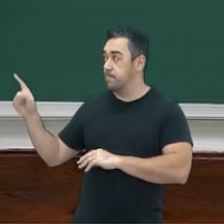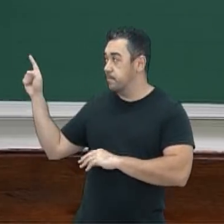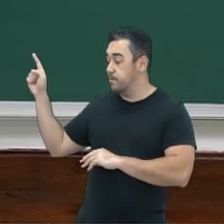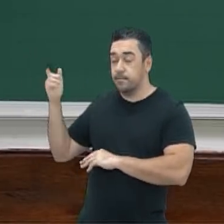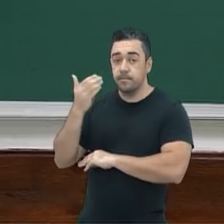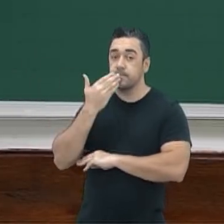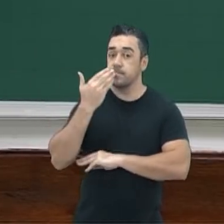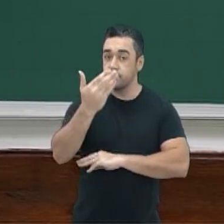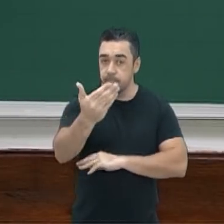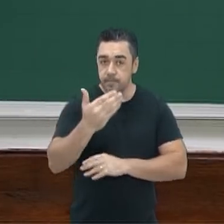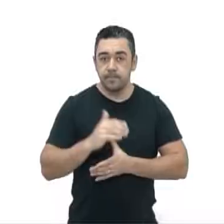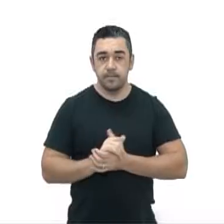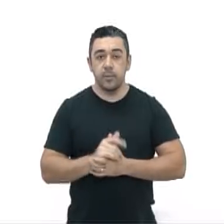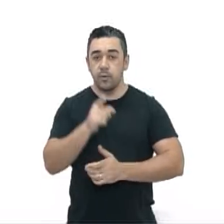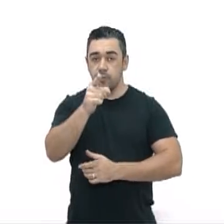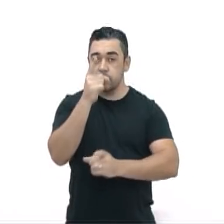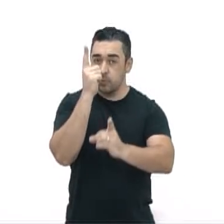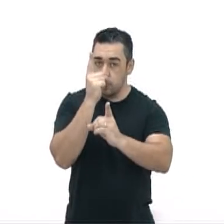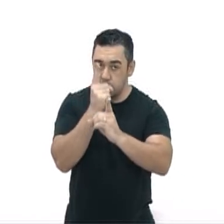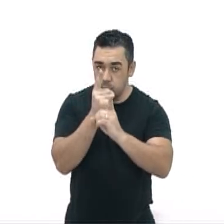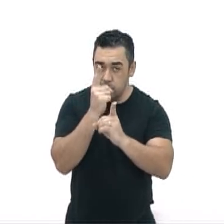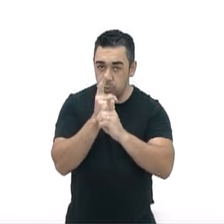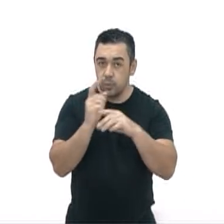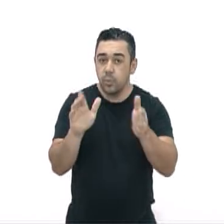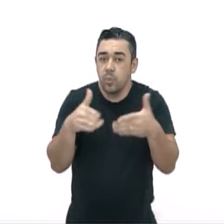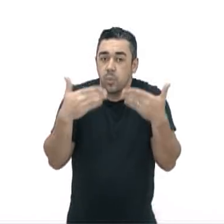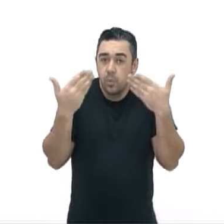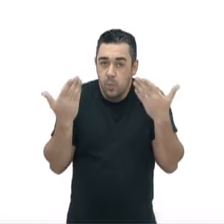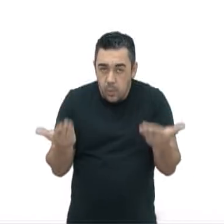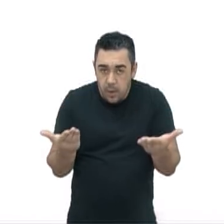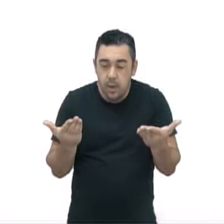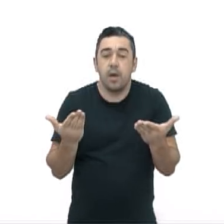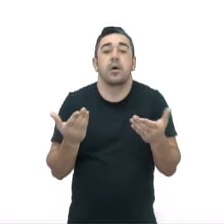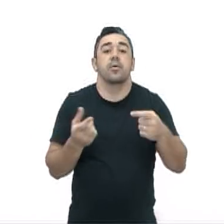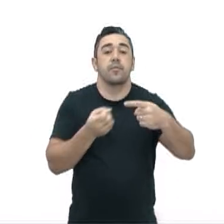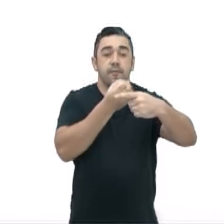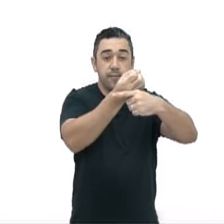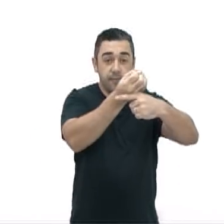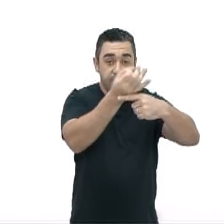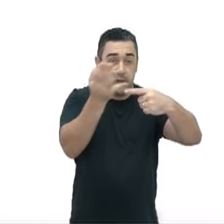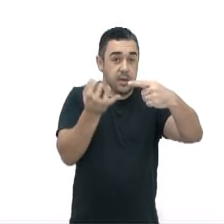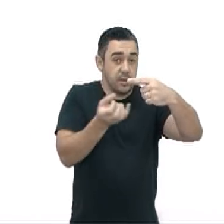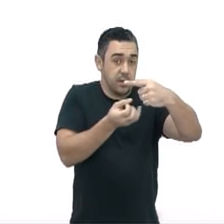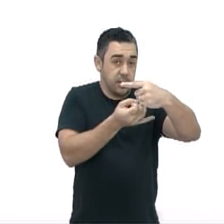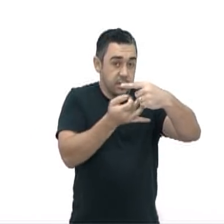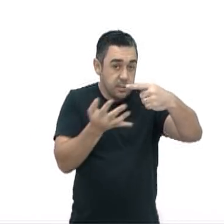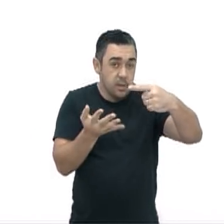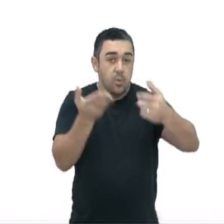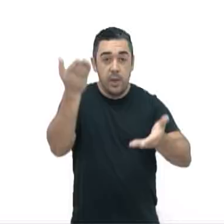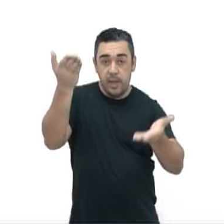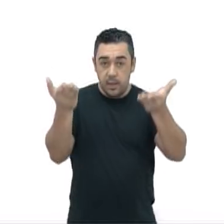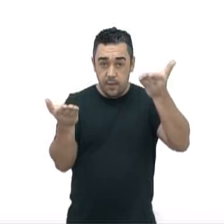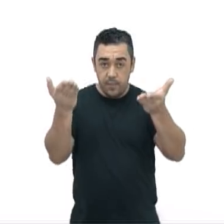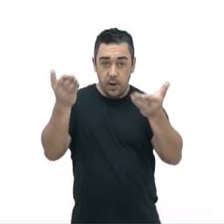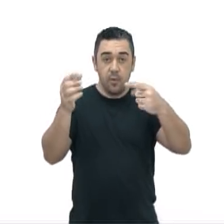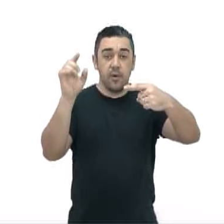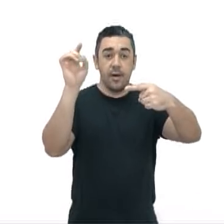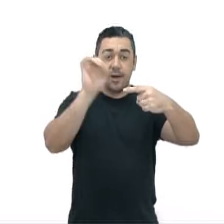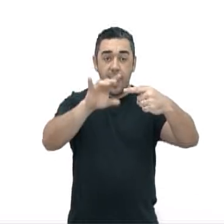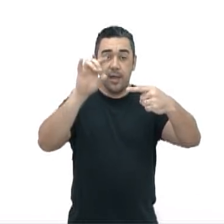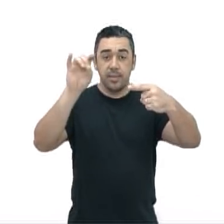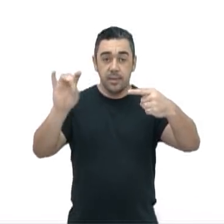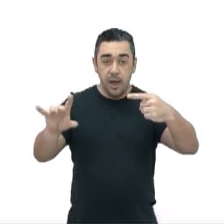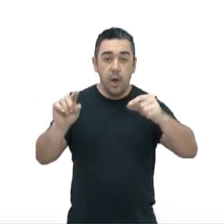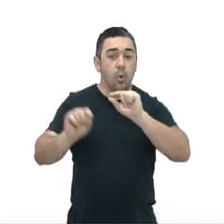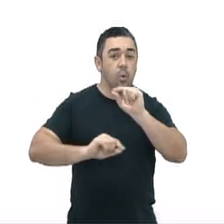quer. Encontre qual fração equivalente de cada peça em relação